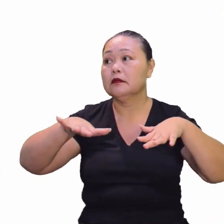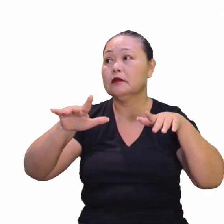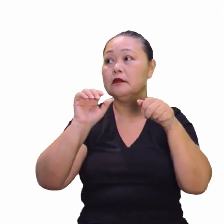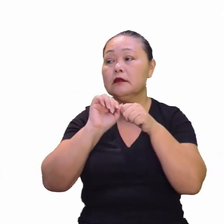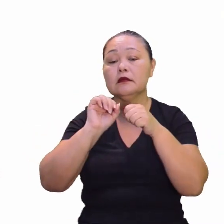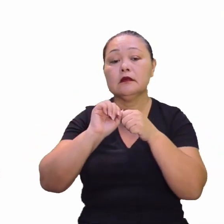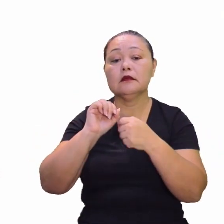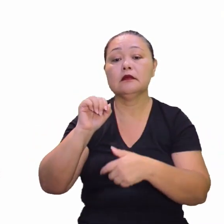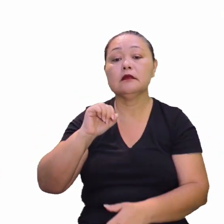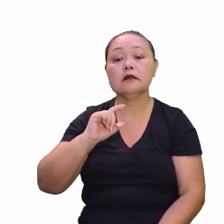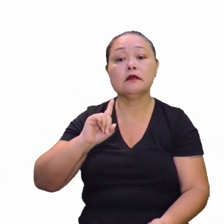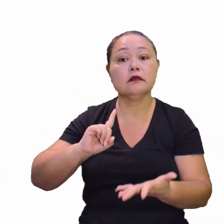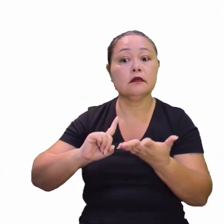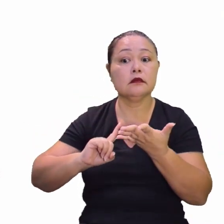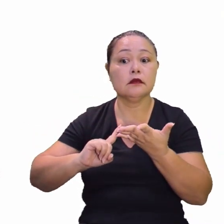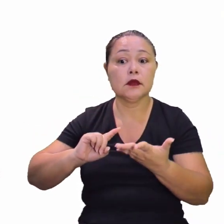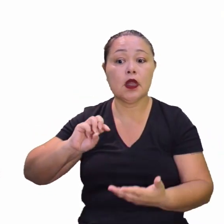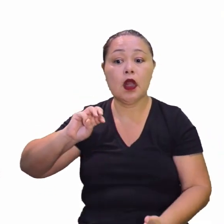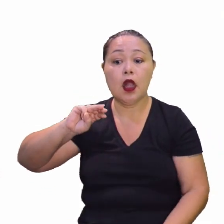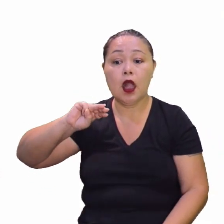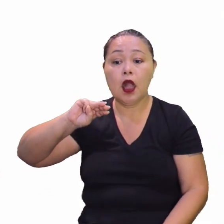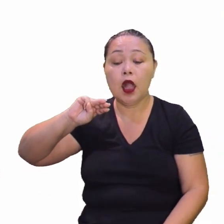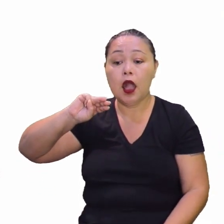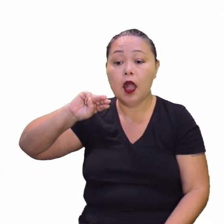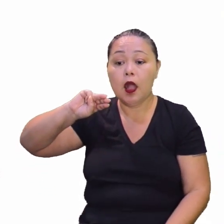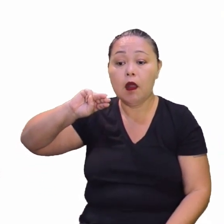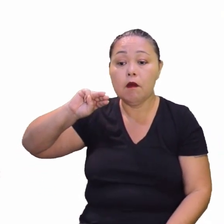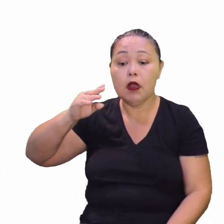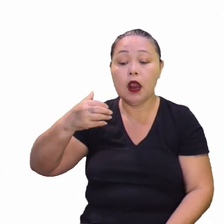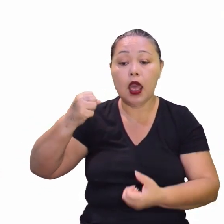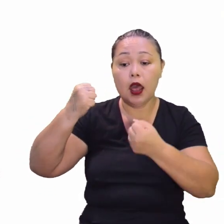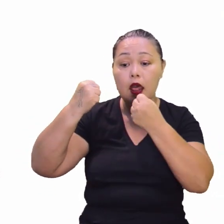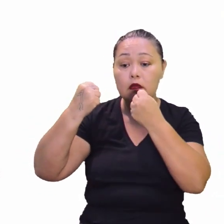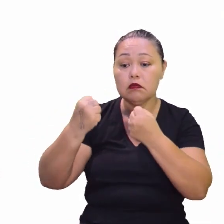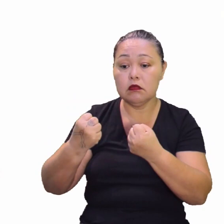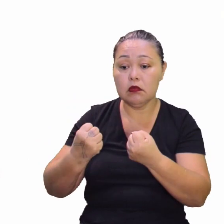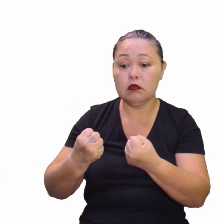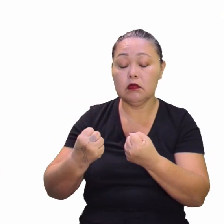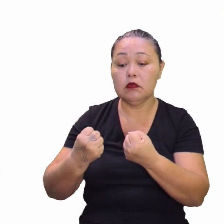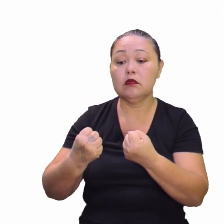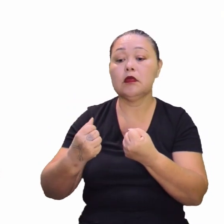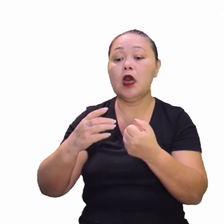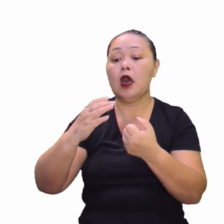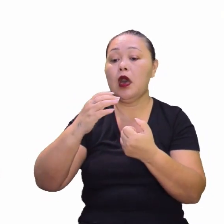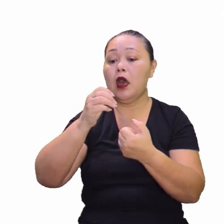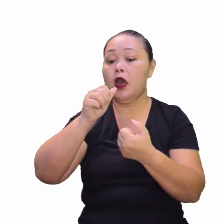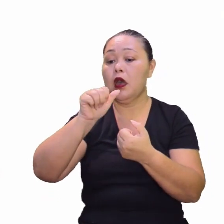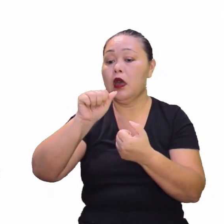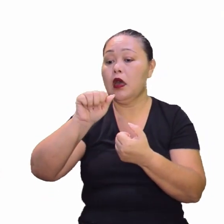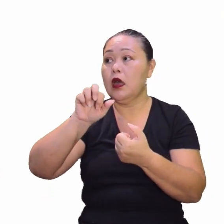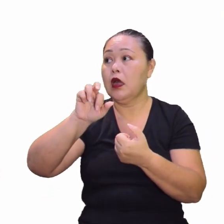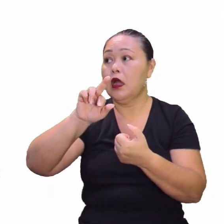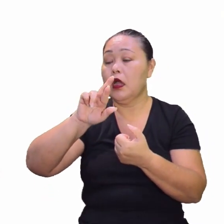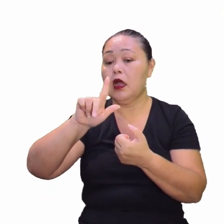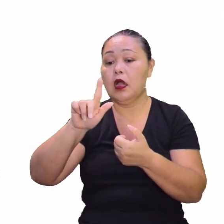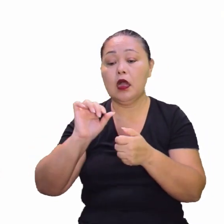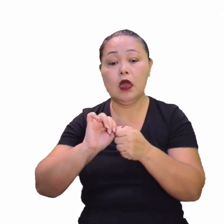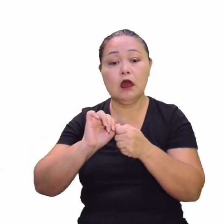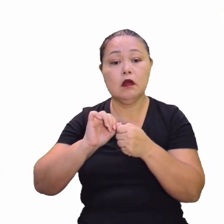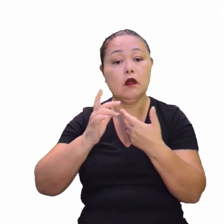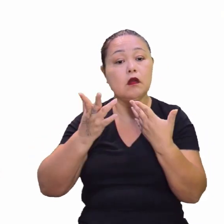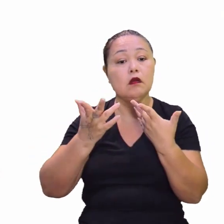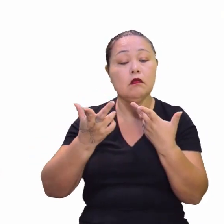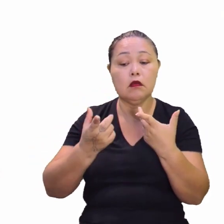Velho milhares de toneladas de carga, Rogério. Exatamente. Tanto para importar,